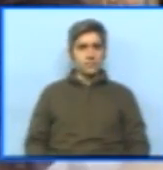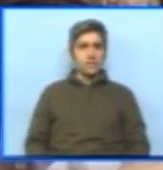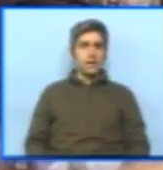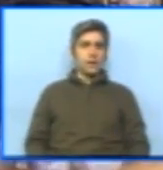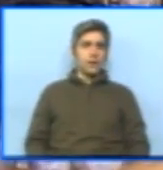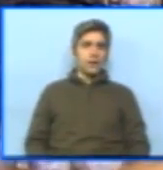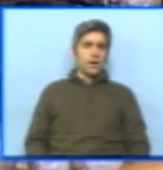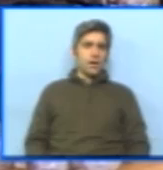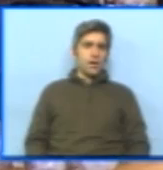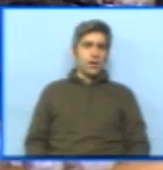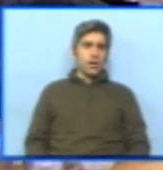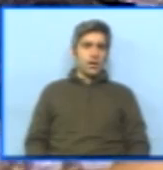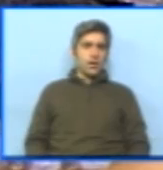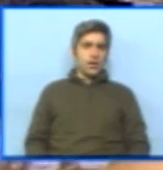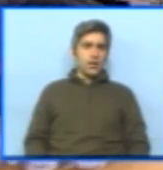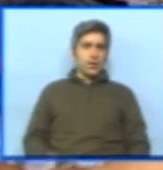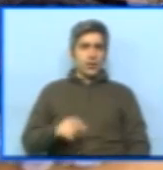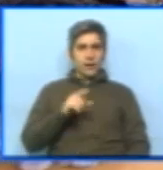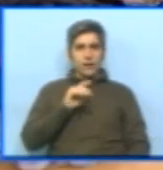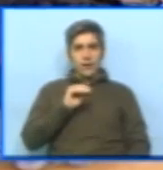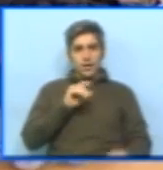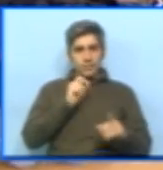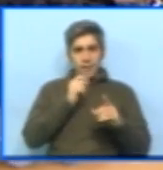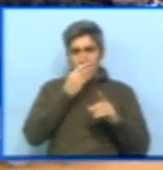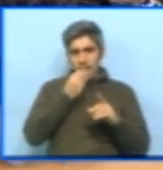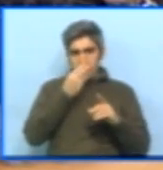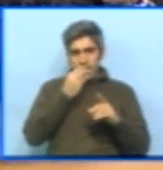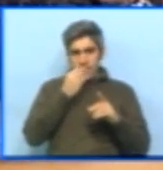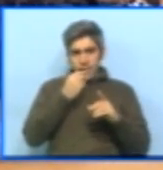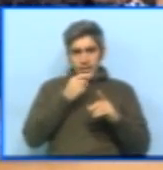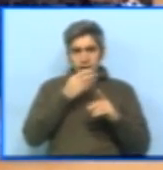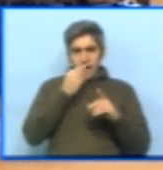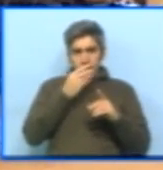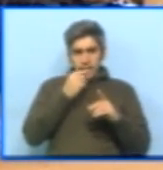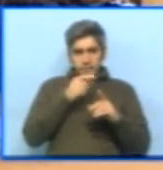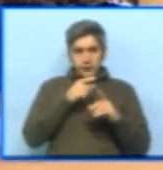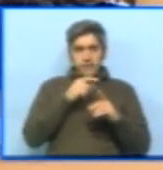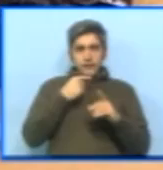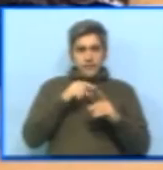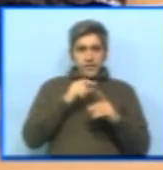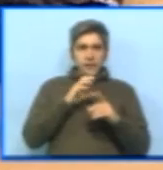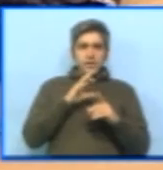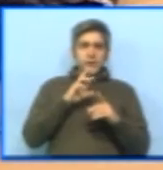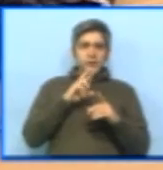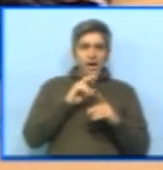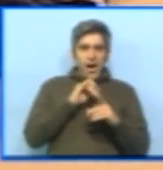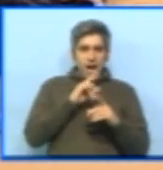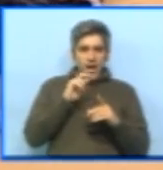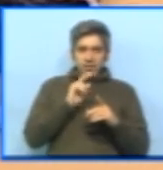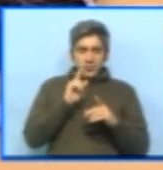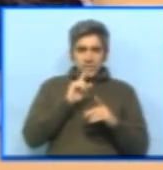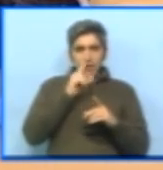Temos... Sim, este, que há pouco chamei chá, mas é o lenço, não é? Sim, o lenço. O lenço e o terço ao